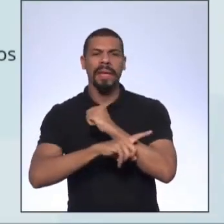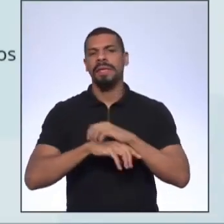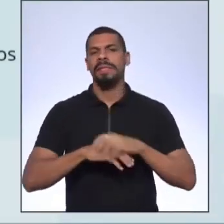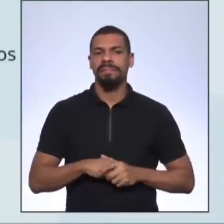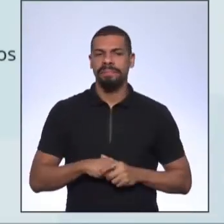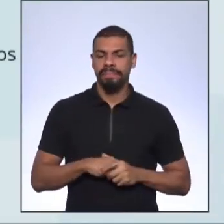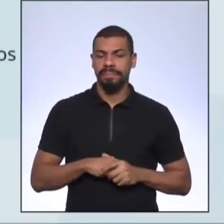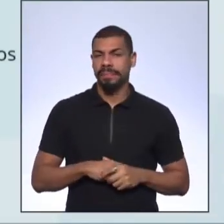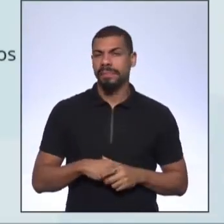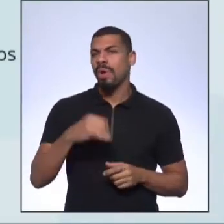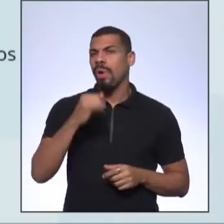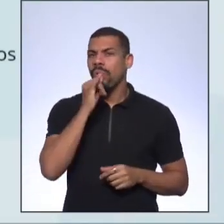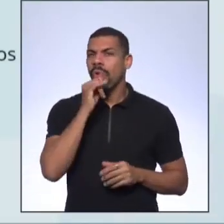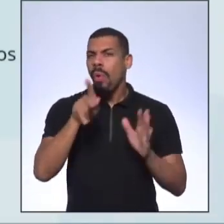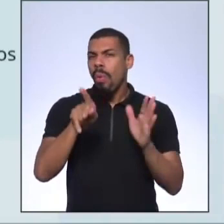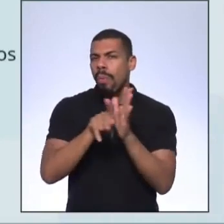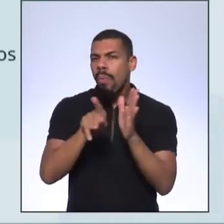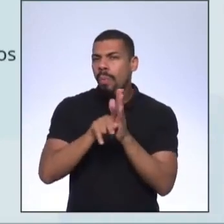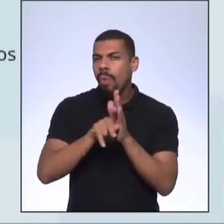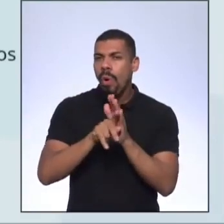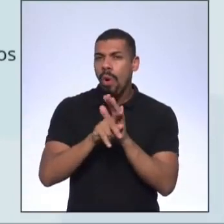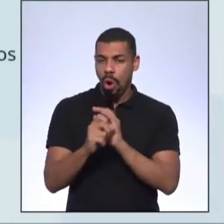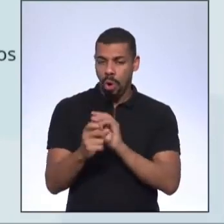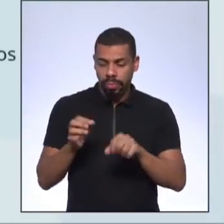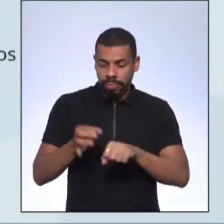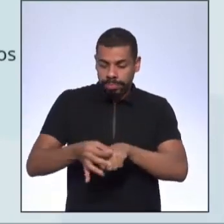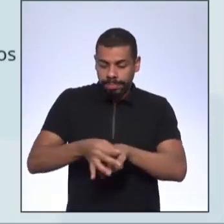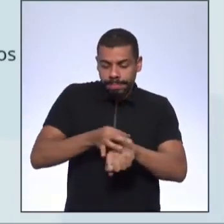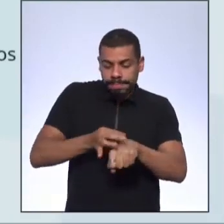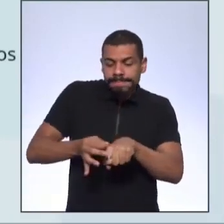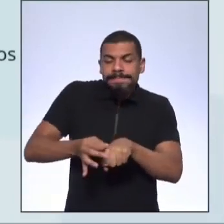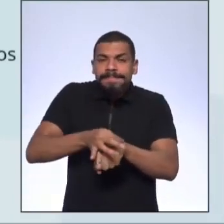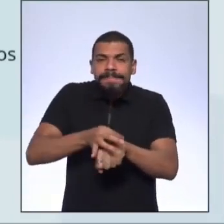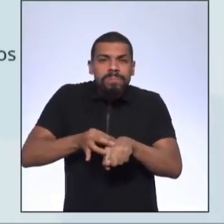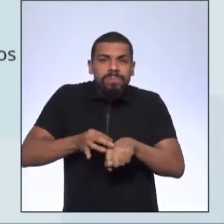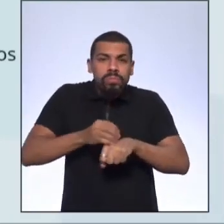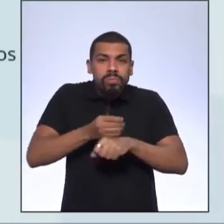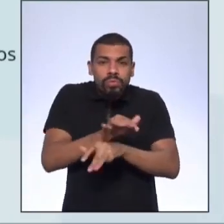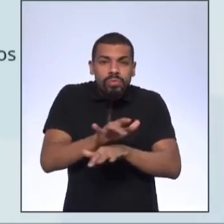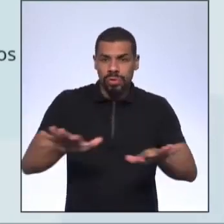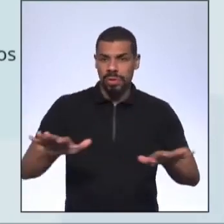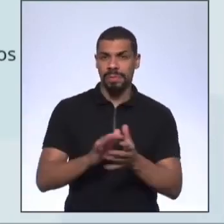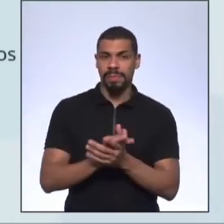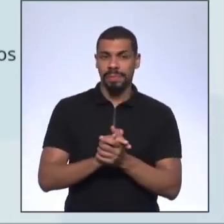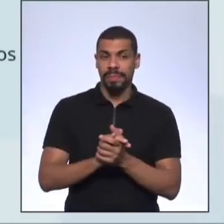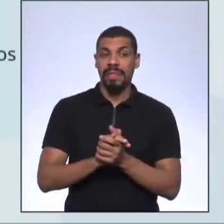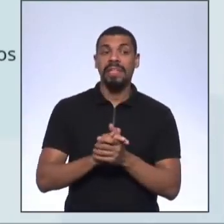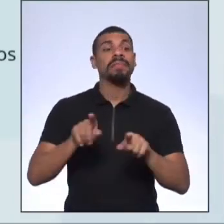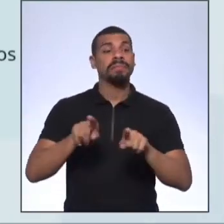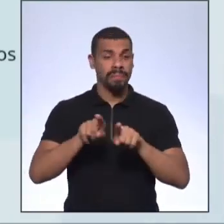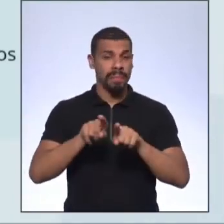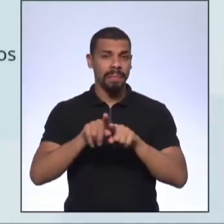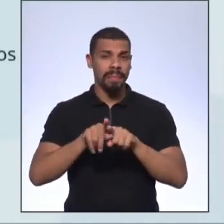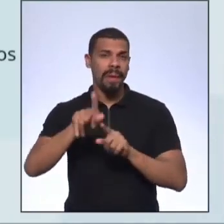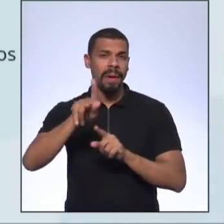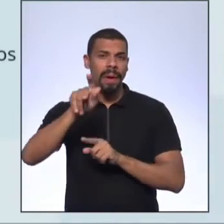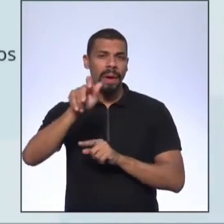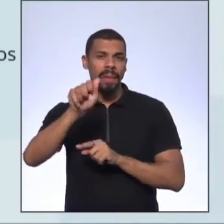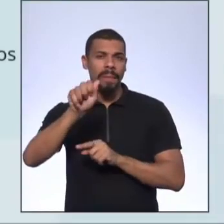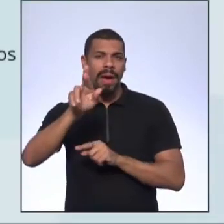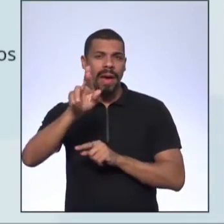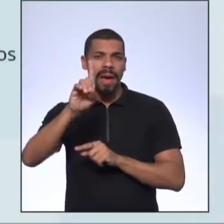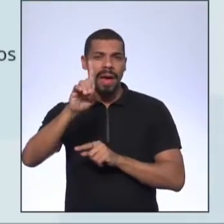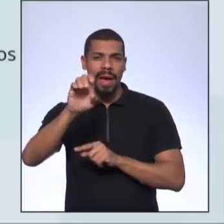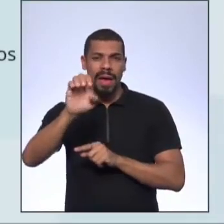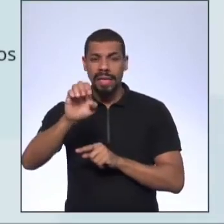falei anteriormente, células procarióticas, não têm núcleo definido. Parede celular, presente na